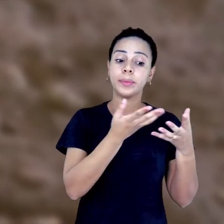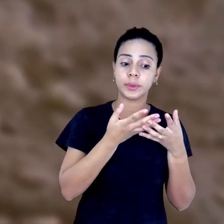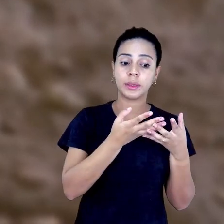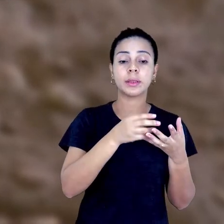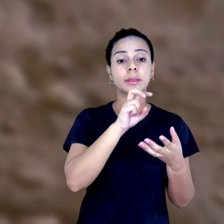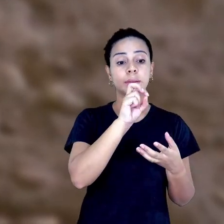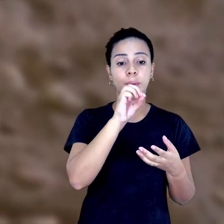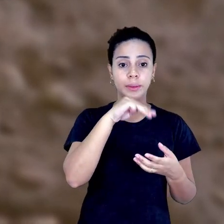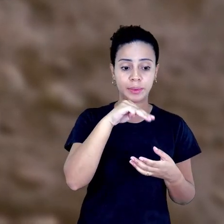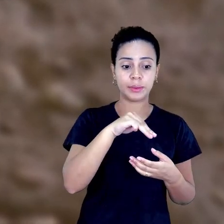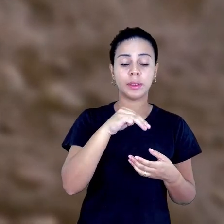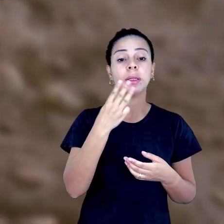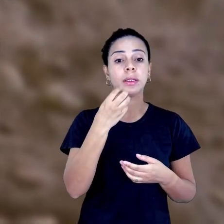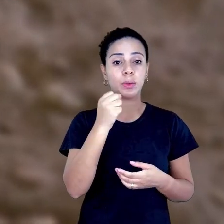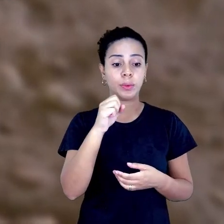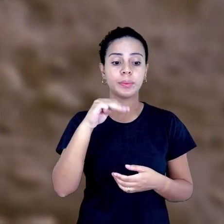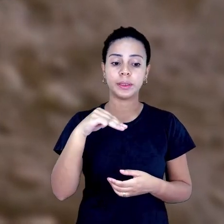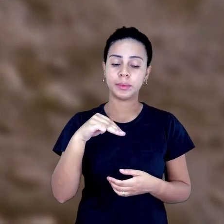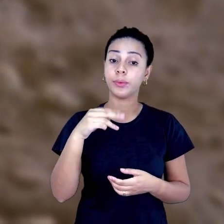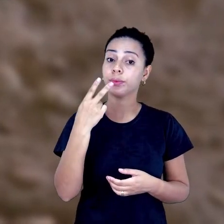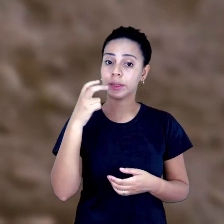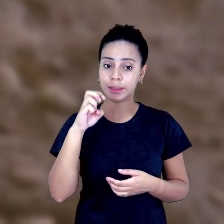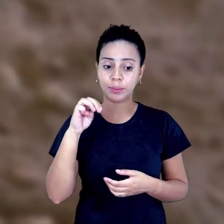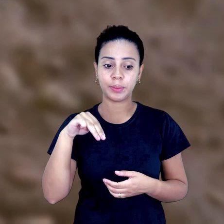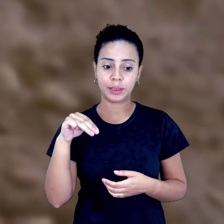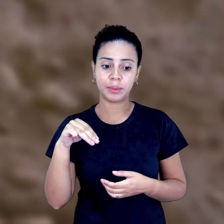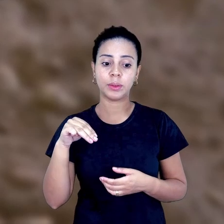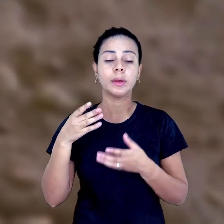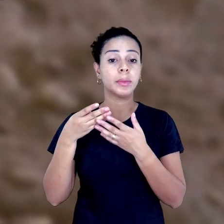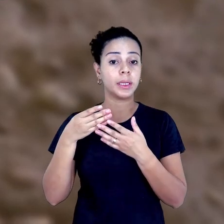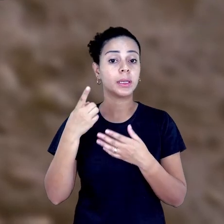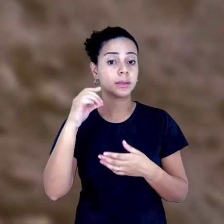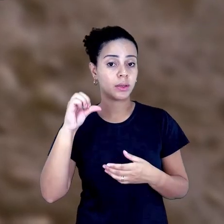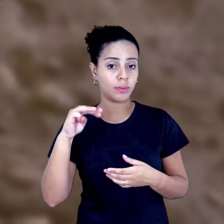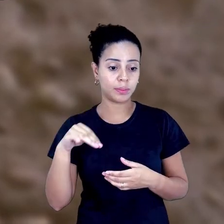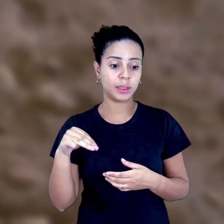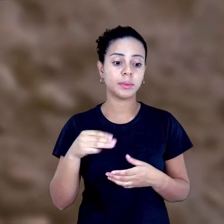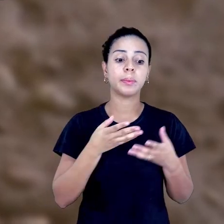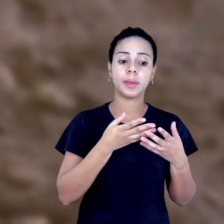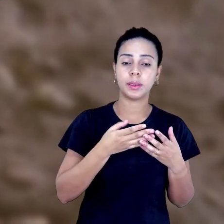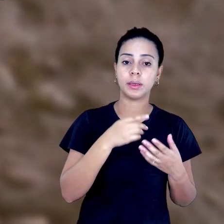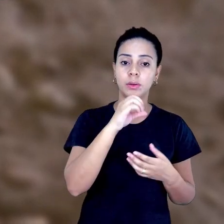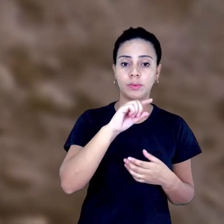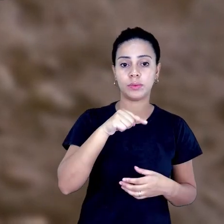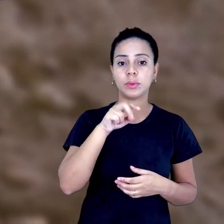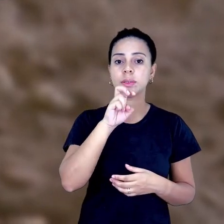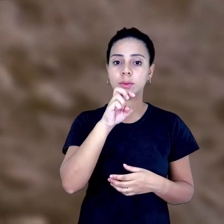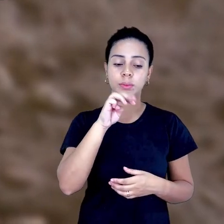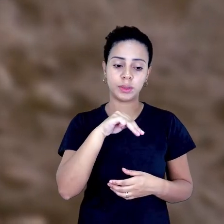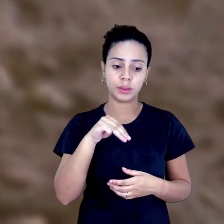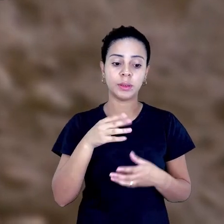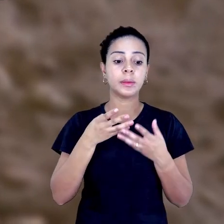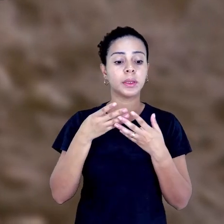50 mm, 38 mm, 25 mm, 19 mm,